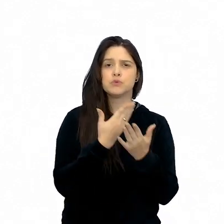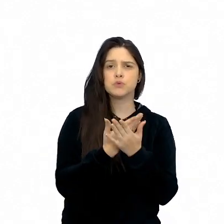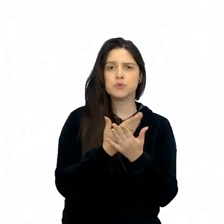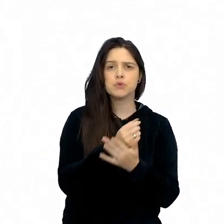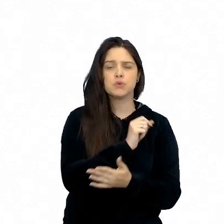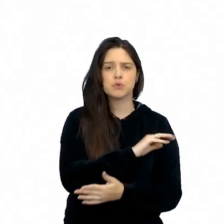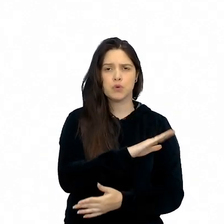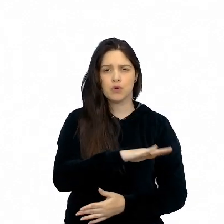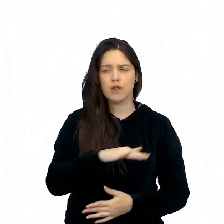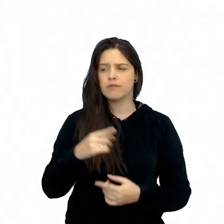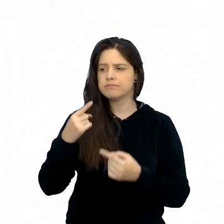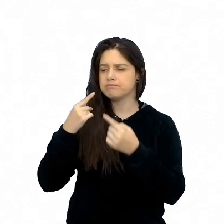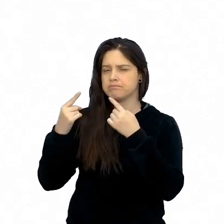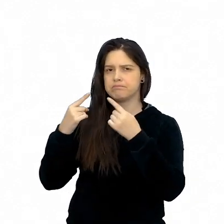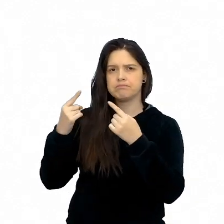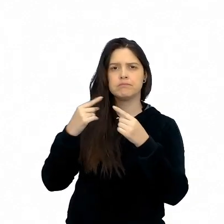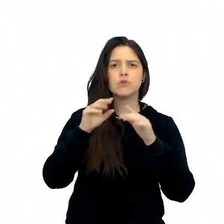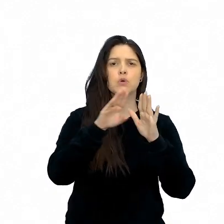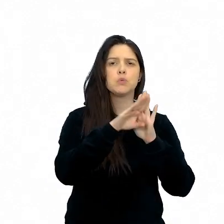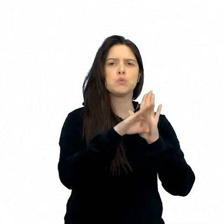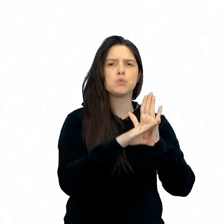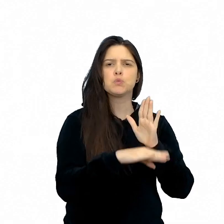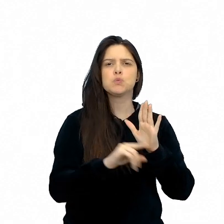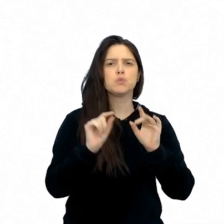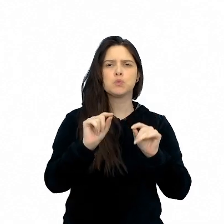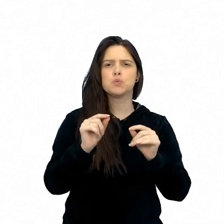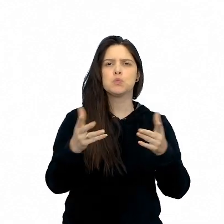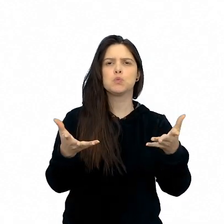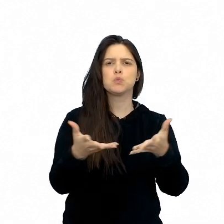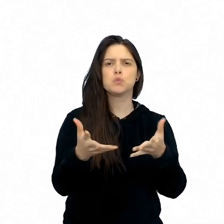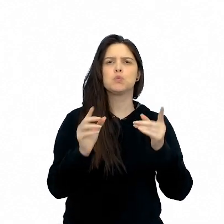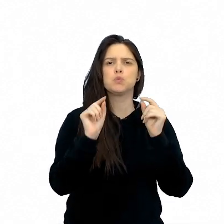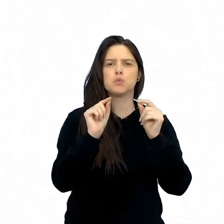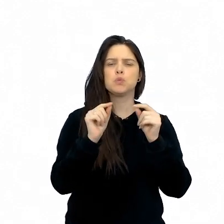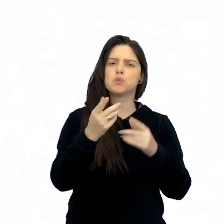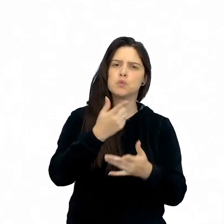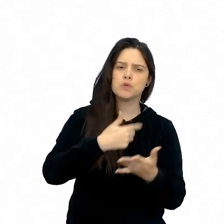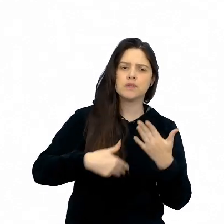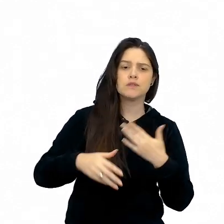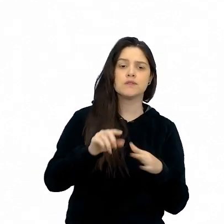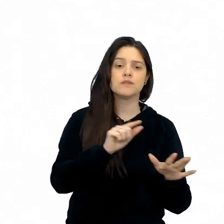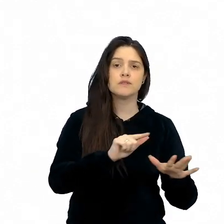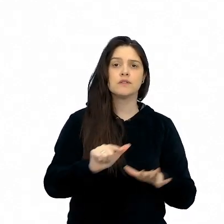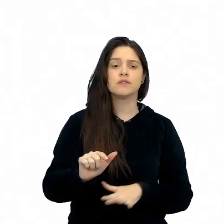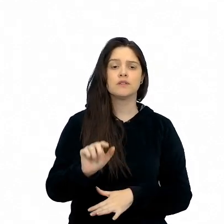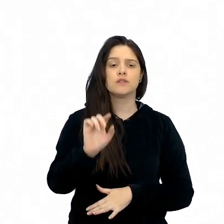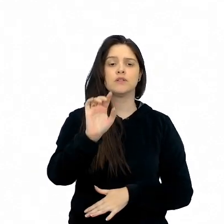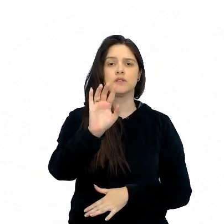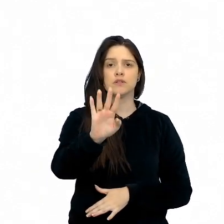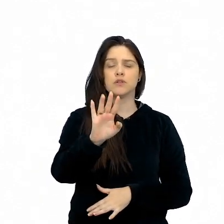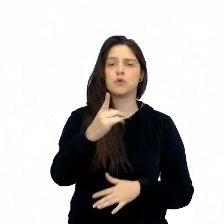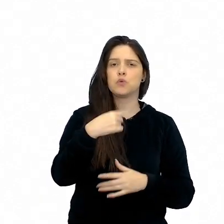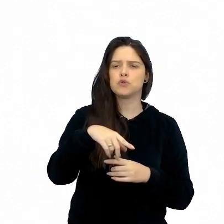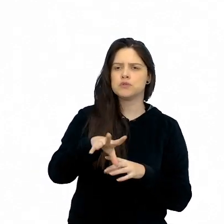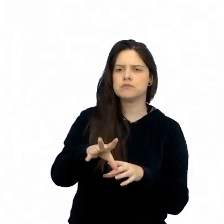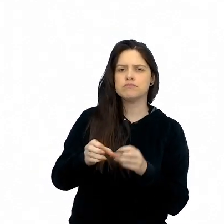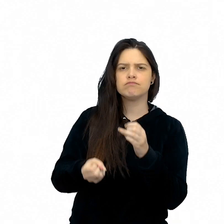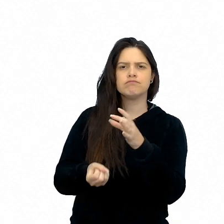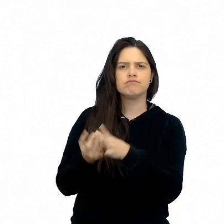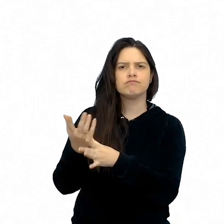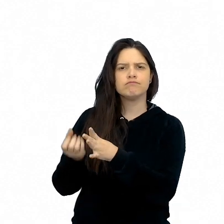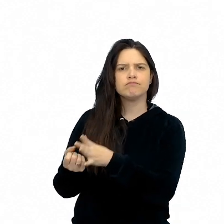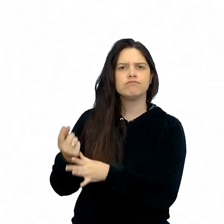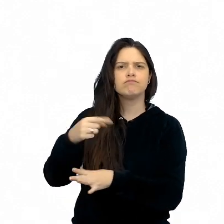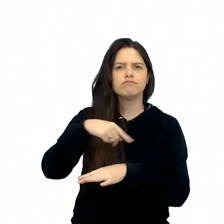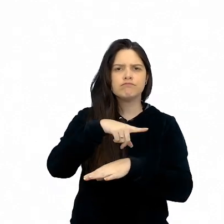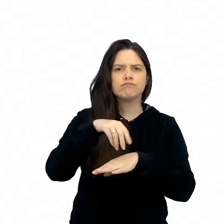vai discutir o que ocorreu na formação de etapa. E hoje, nós estamos na semana B, onde nós estamos transmitindo para vocês o ano e